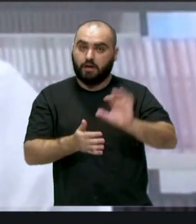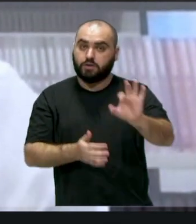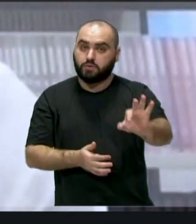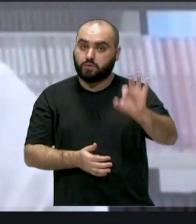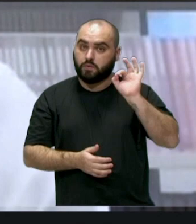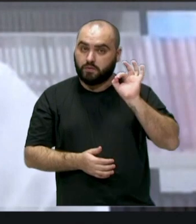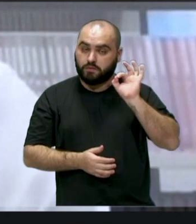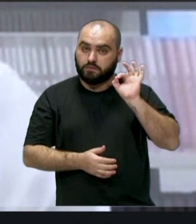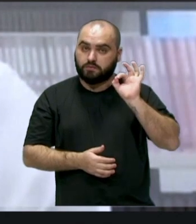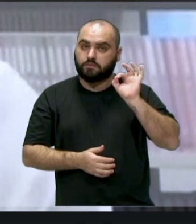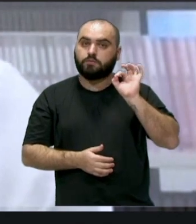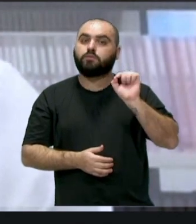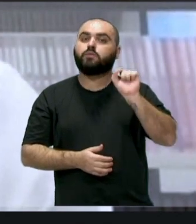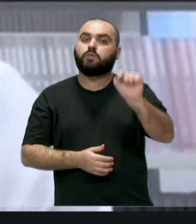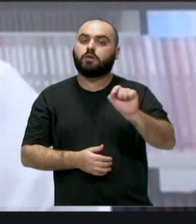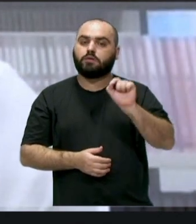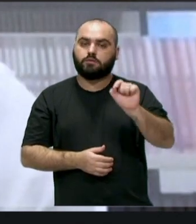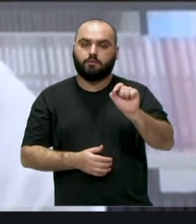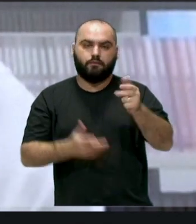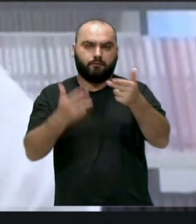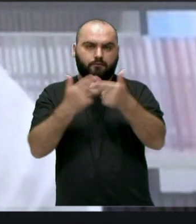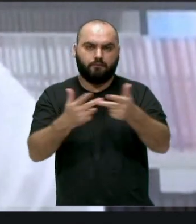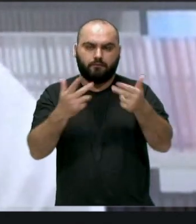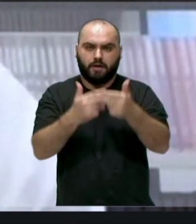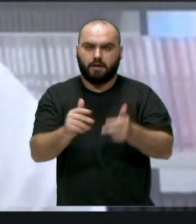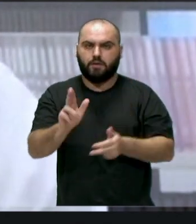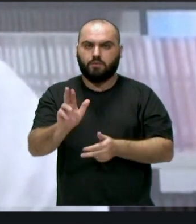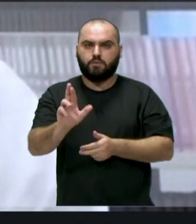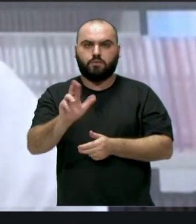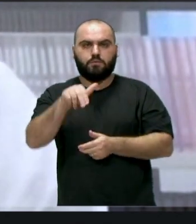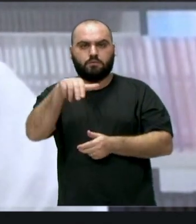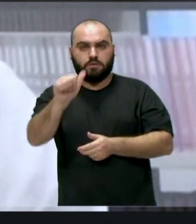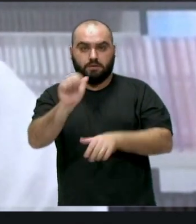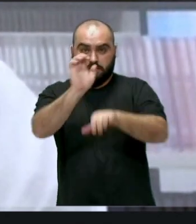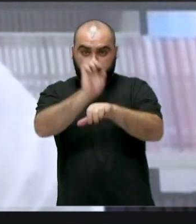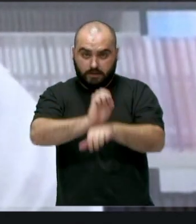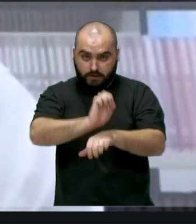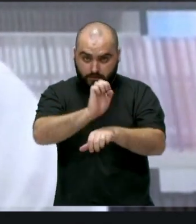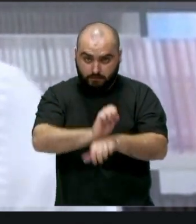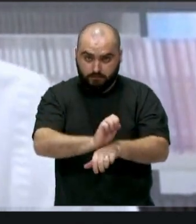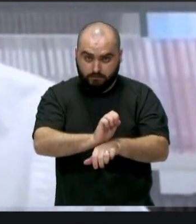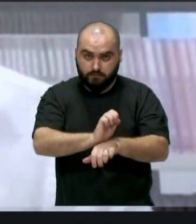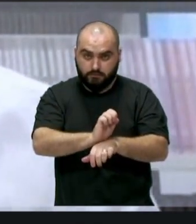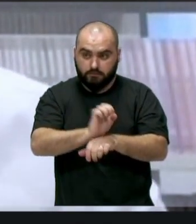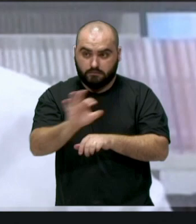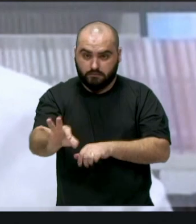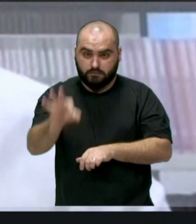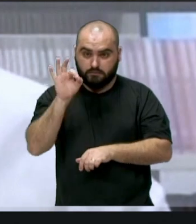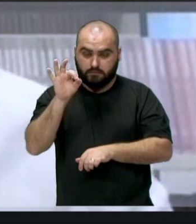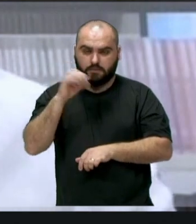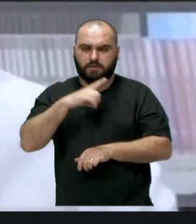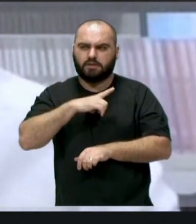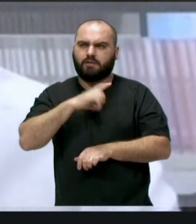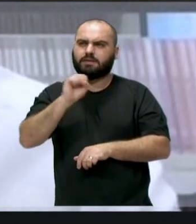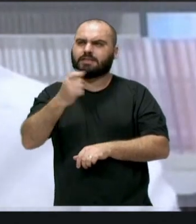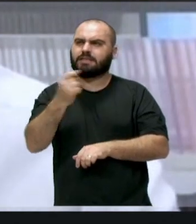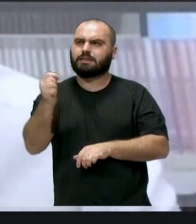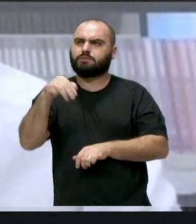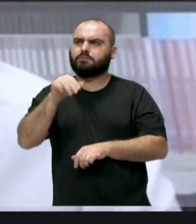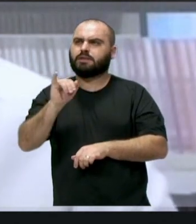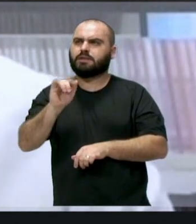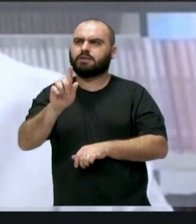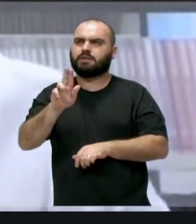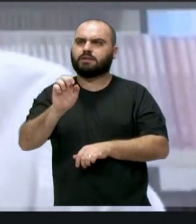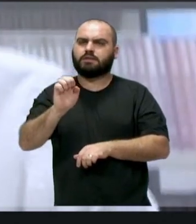sorteamos aleatoriamente várias urnas no estado todo. O tribunal, com esse sorteio, teve uma agora de São Miguel do Oeste, por exemplo,